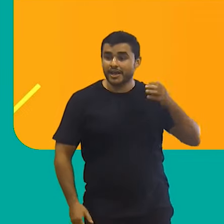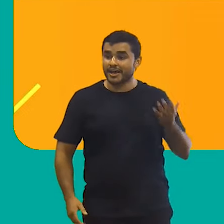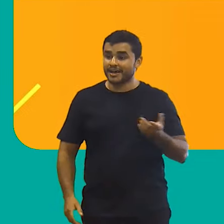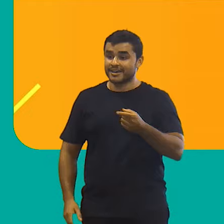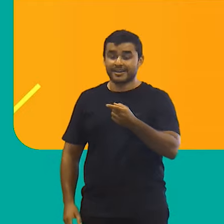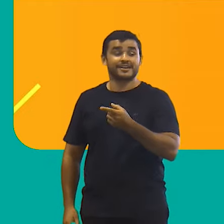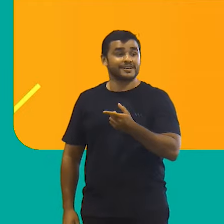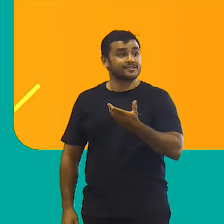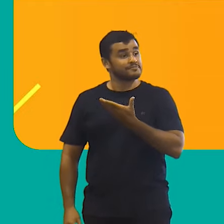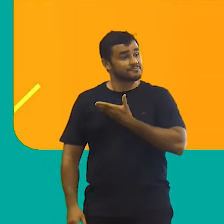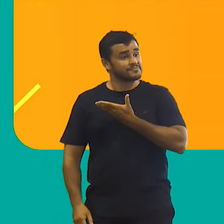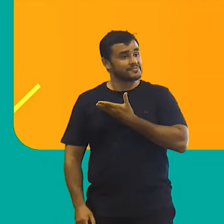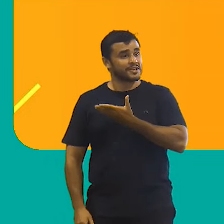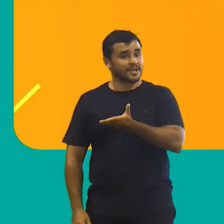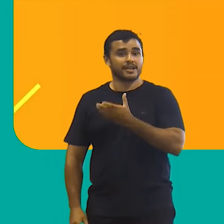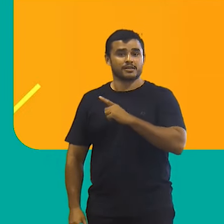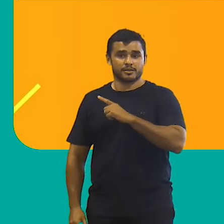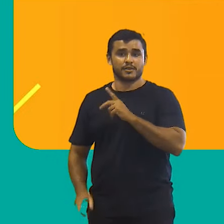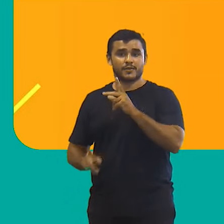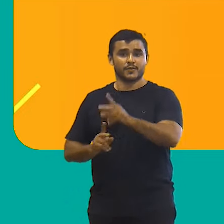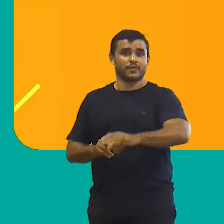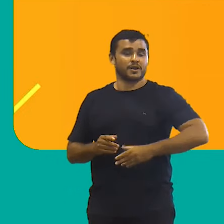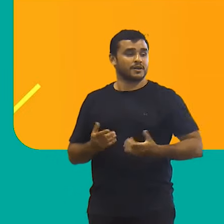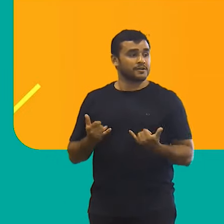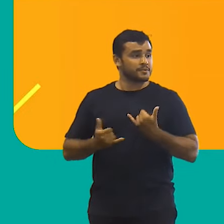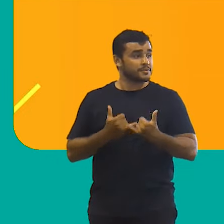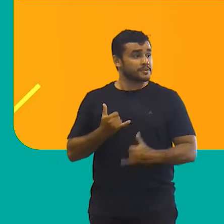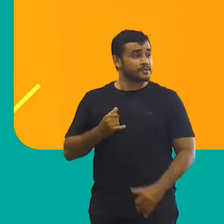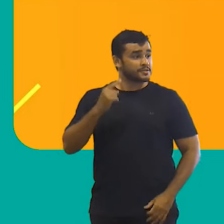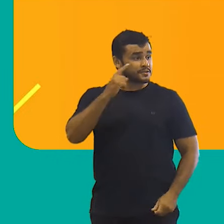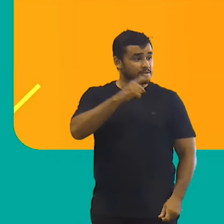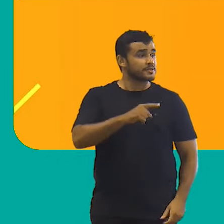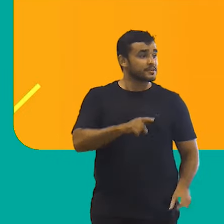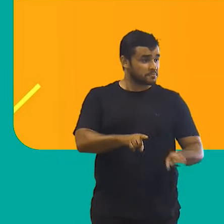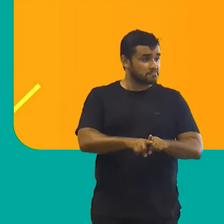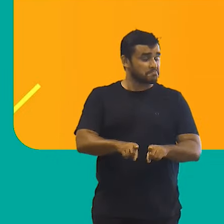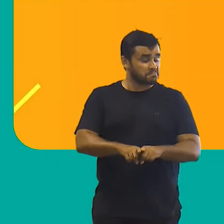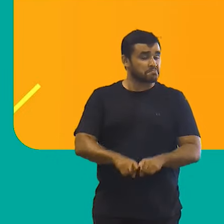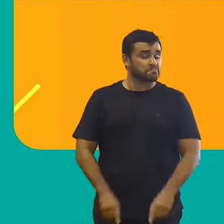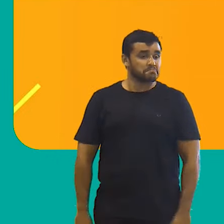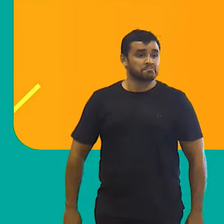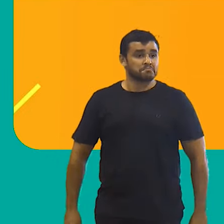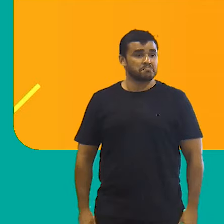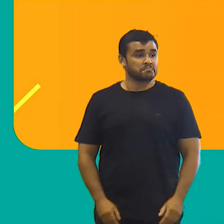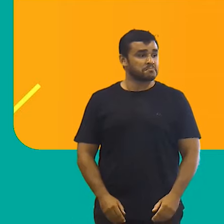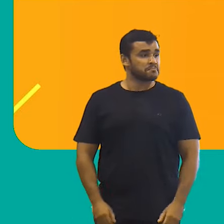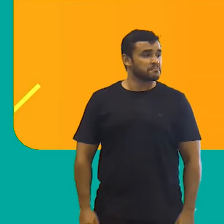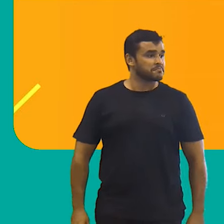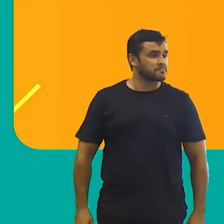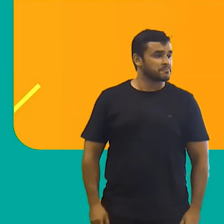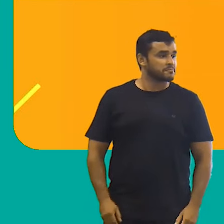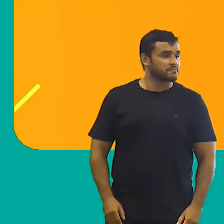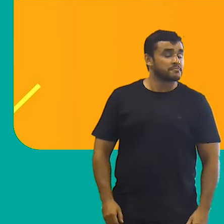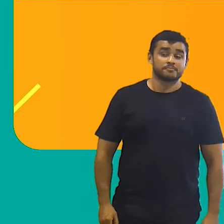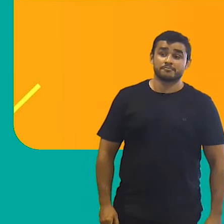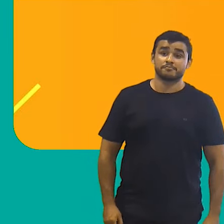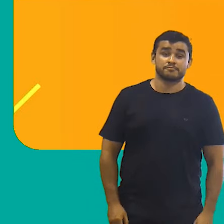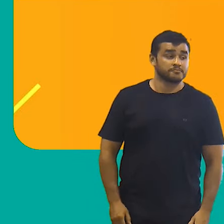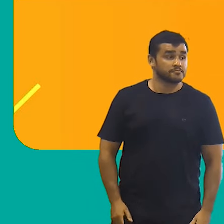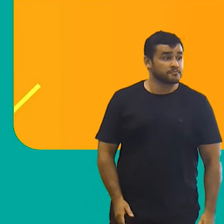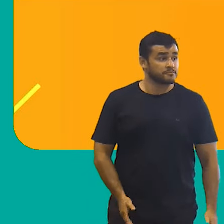do inferno. Porque a sua teve, ufa. Então leve isso para